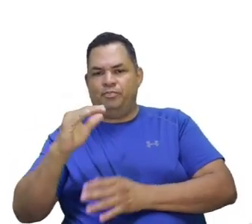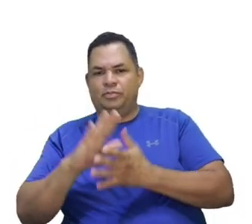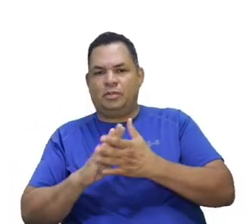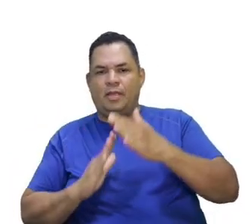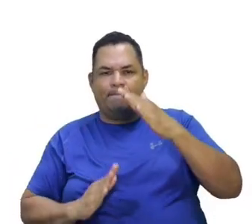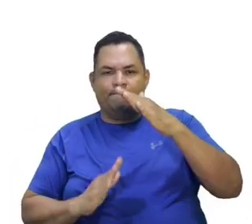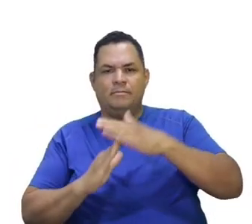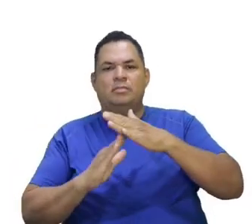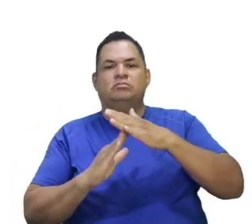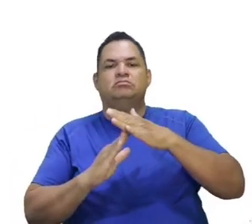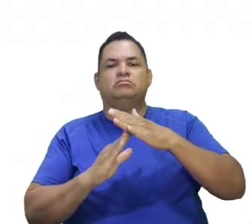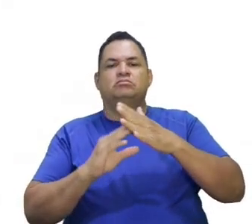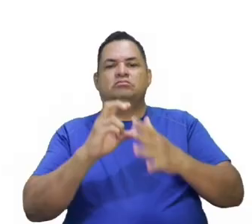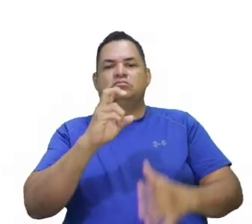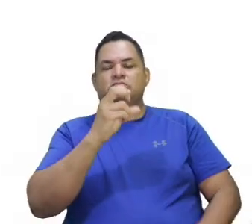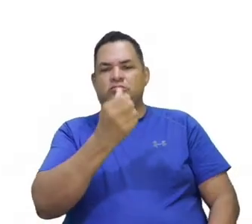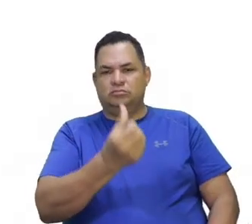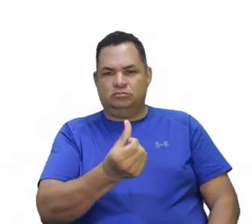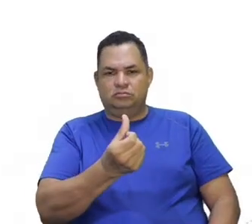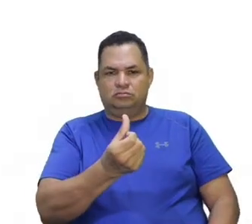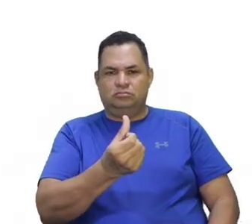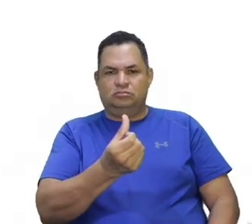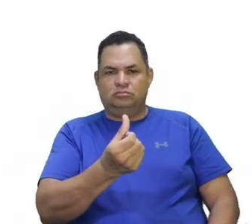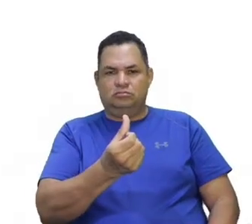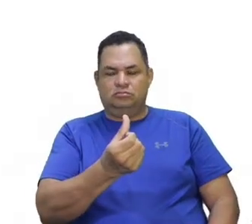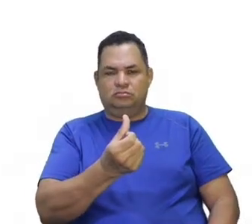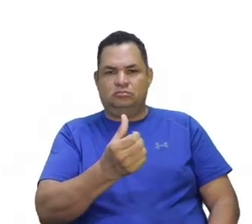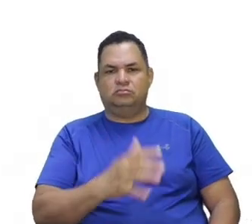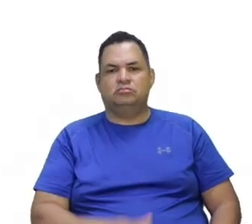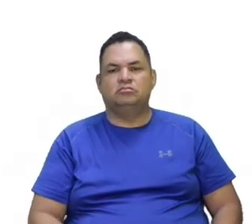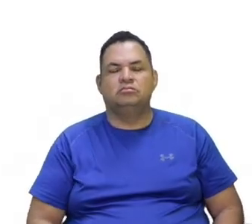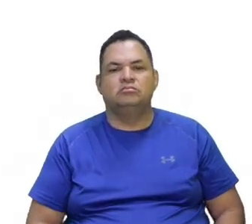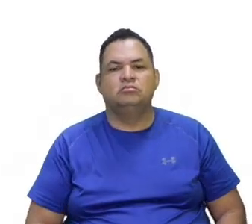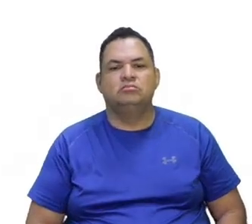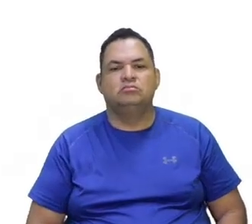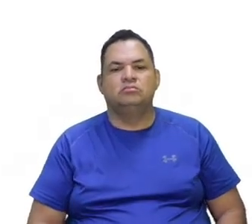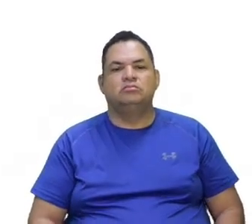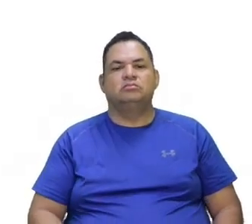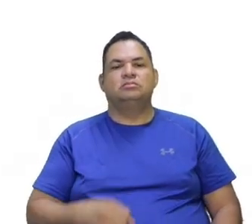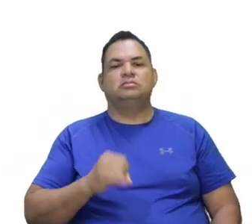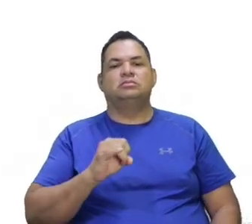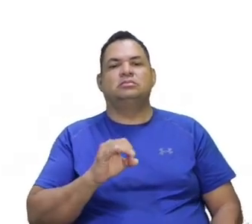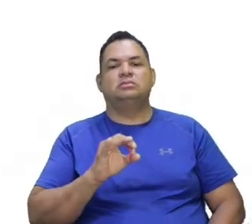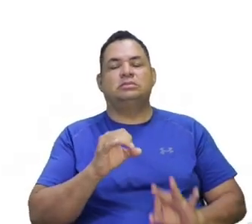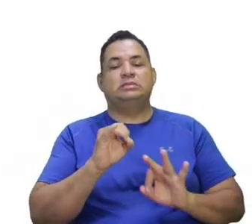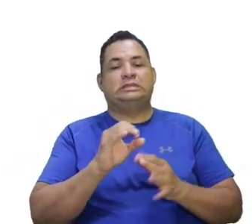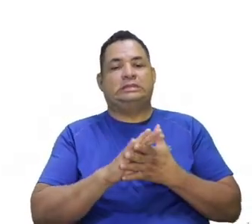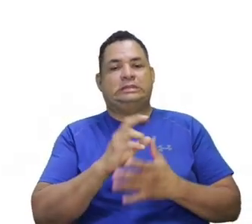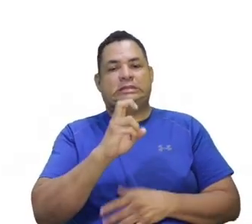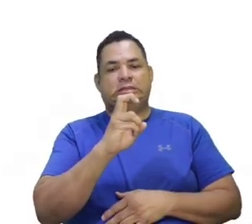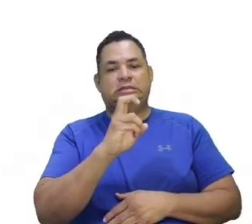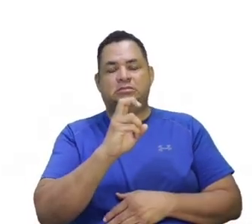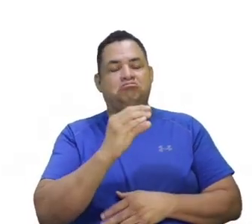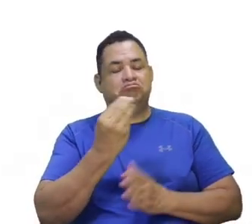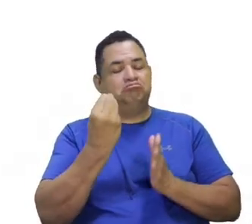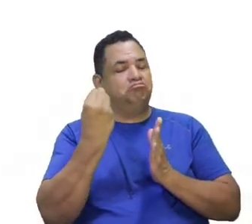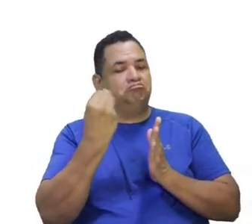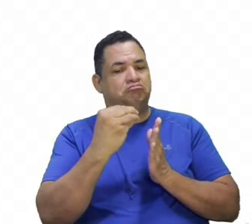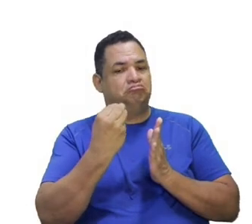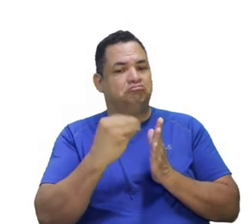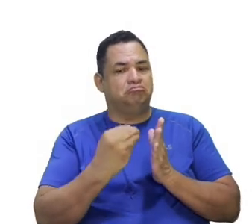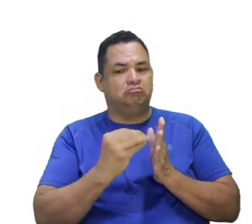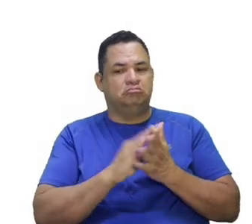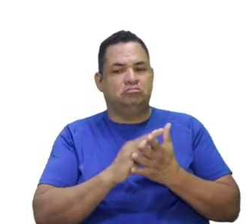capacidade máxima são 6 elétrons. Então aqui, se eu só tenho 5, eu vou colocar 5.